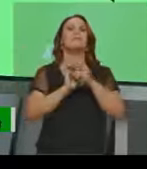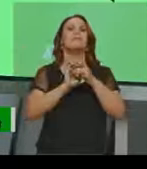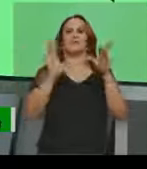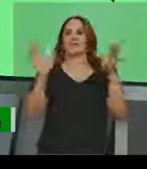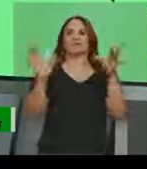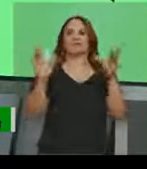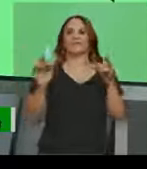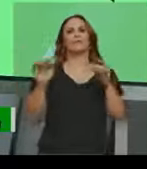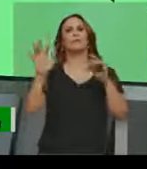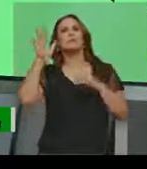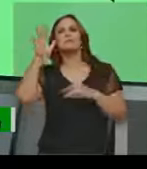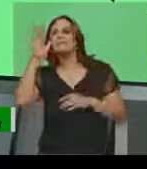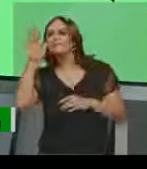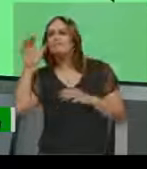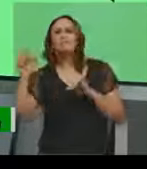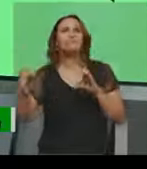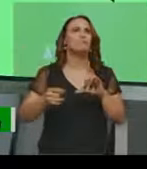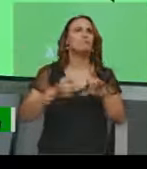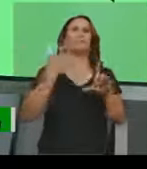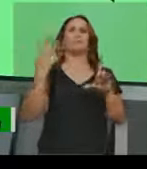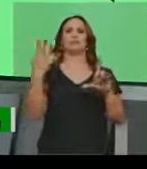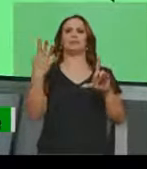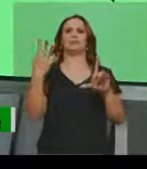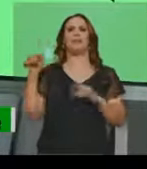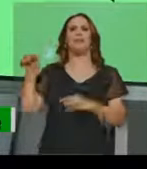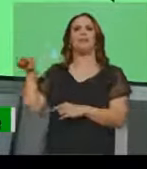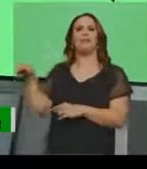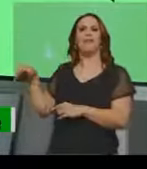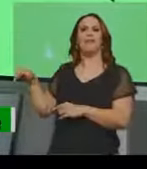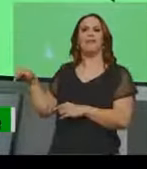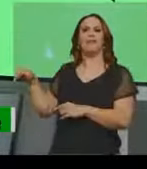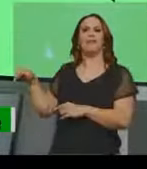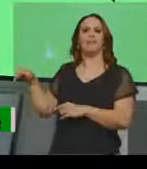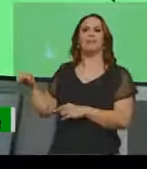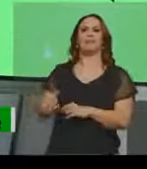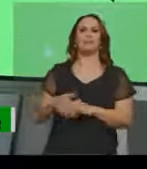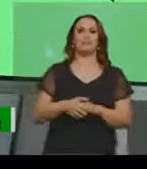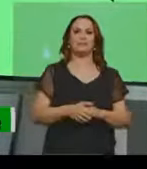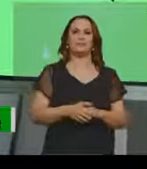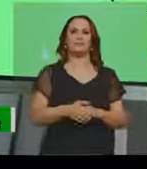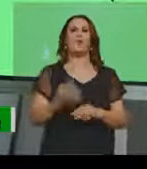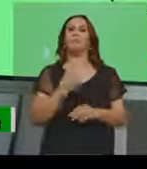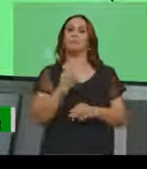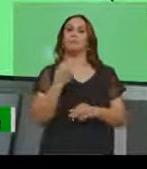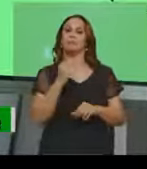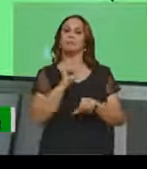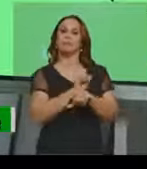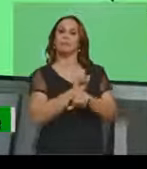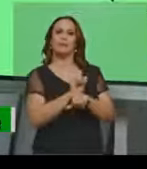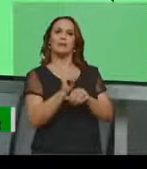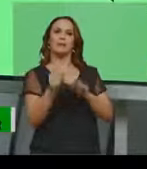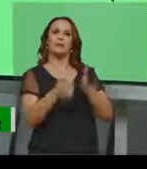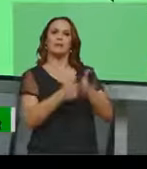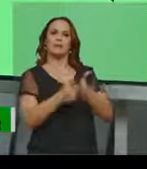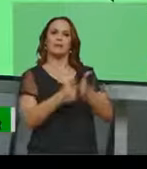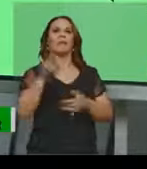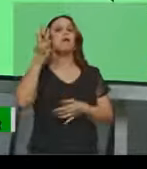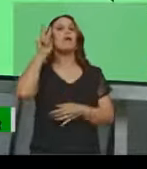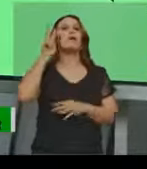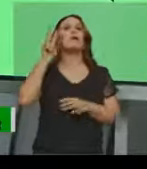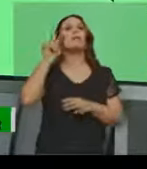nosso site, no endereço que está aparecendo na sua tela. Professores, enquanto nós recebemos as perguntas, vamos relembrar os temas das aulas de